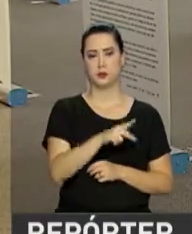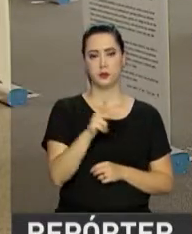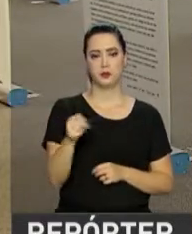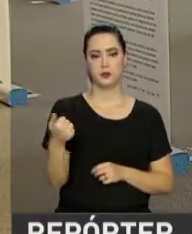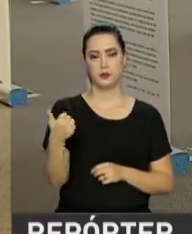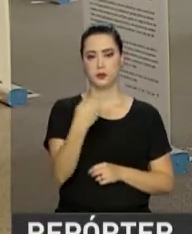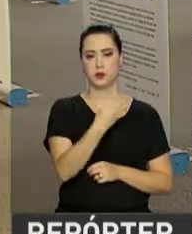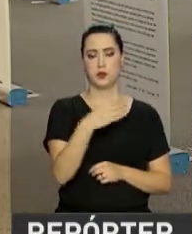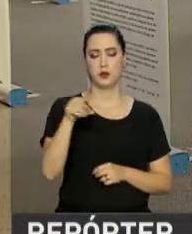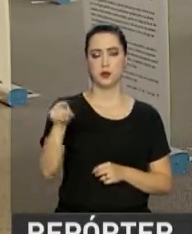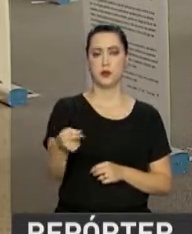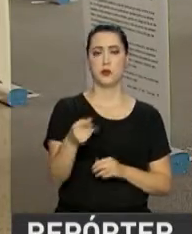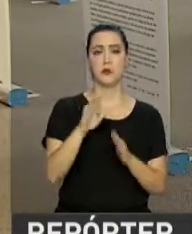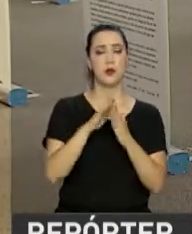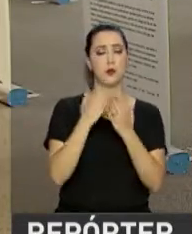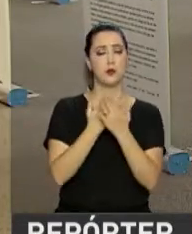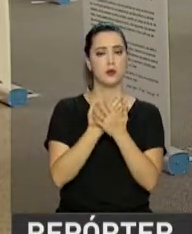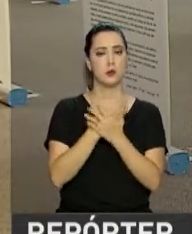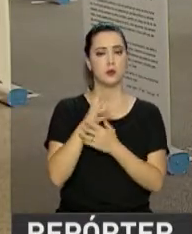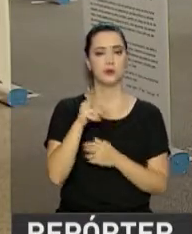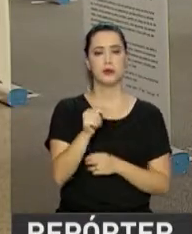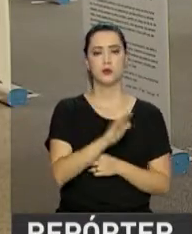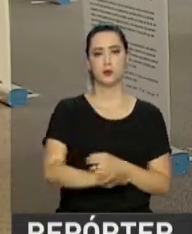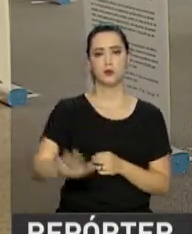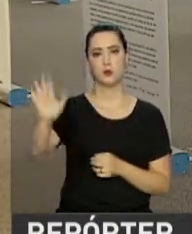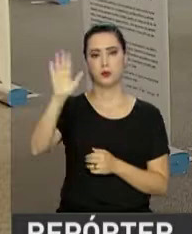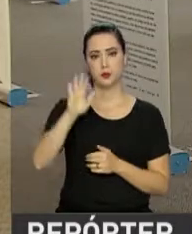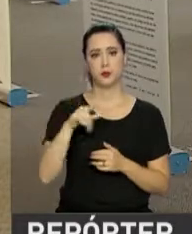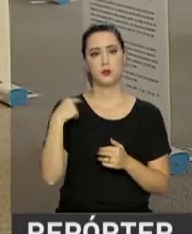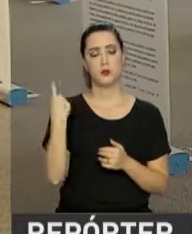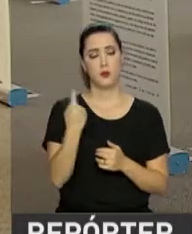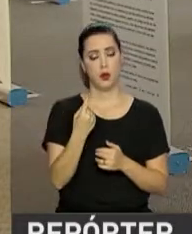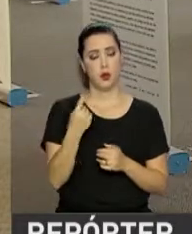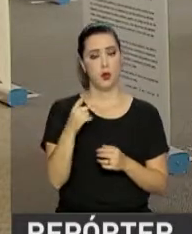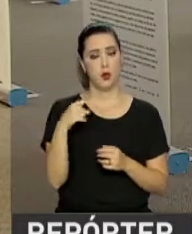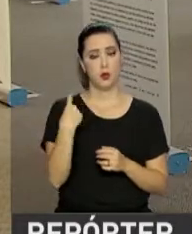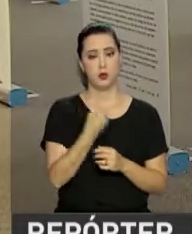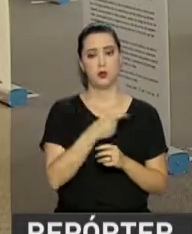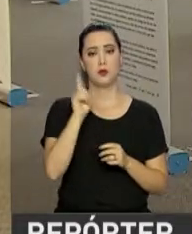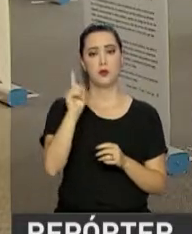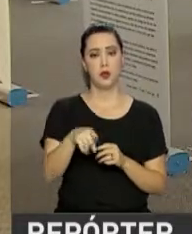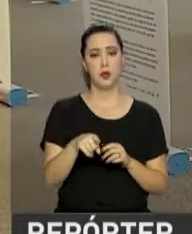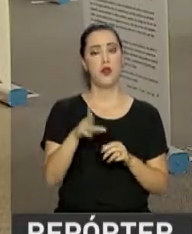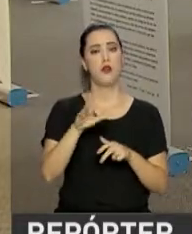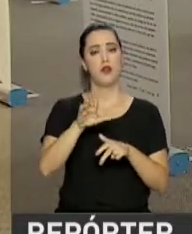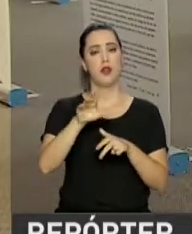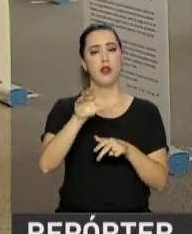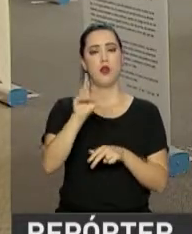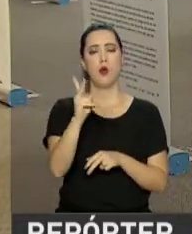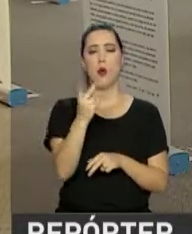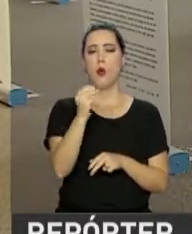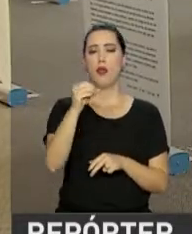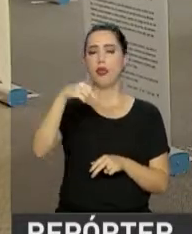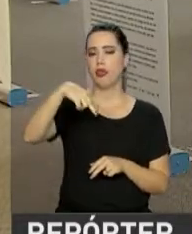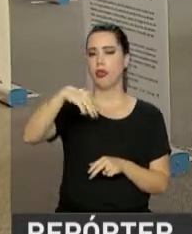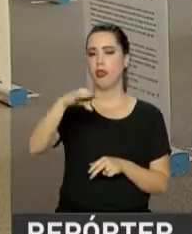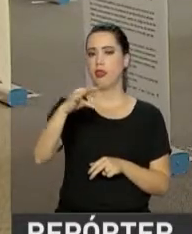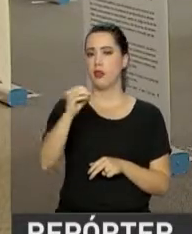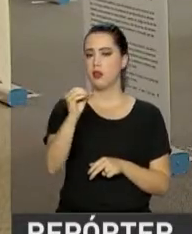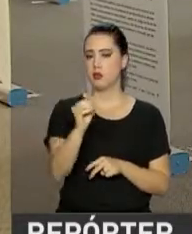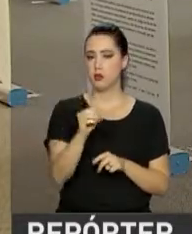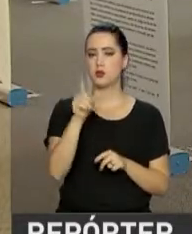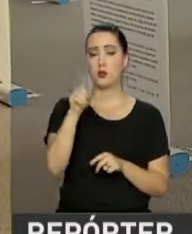14 mil escolas de todos os estados do país e com o tema ser honesto é legal a nova edição do concurso